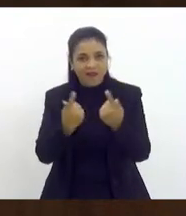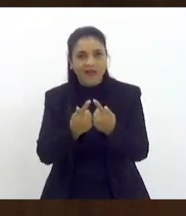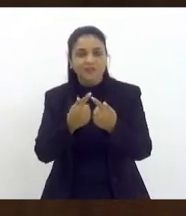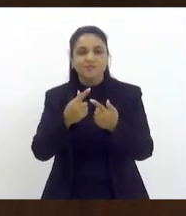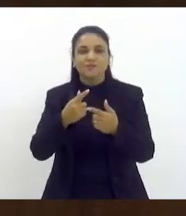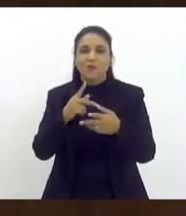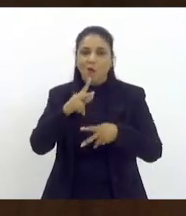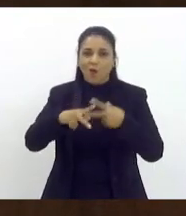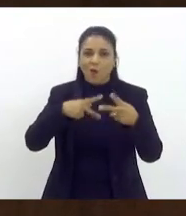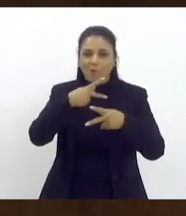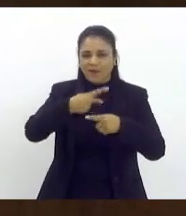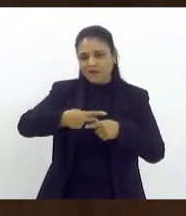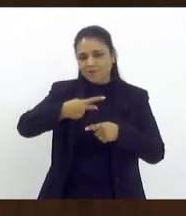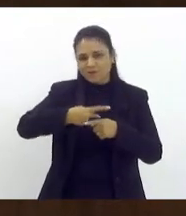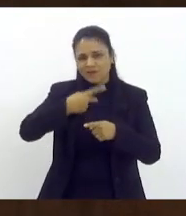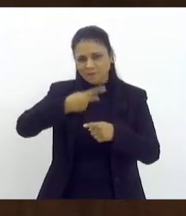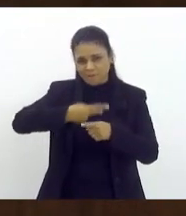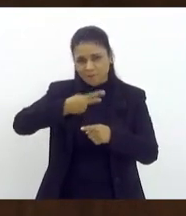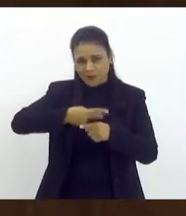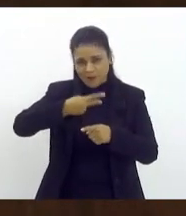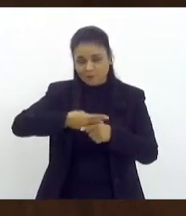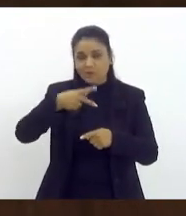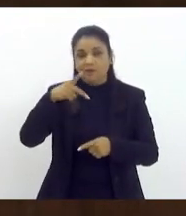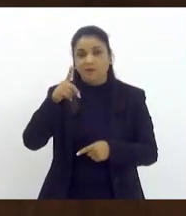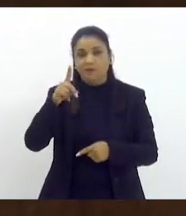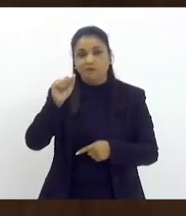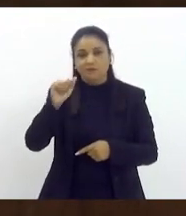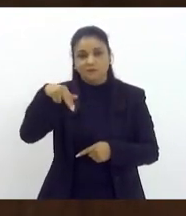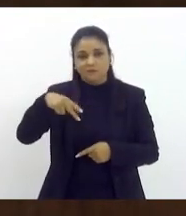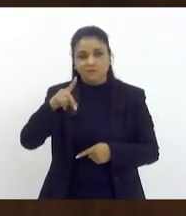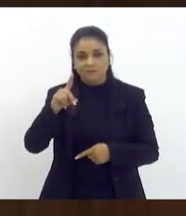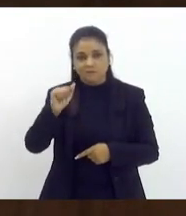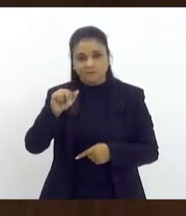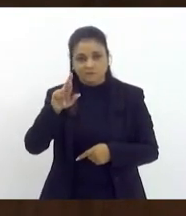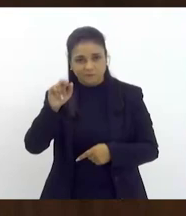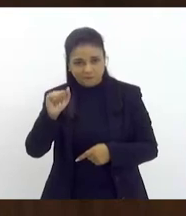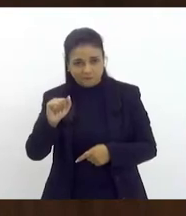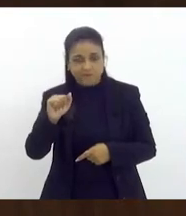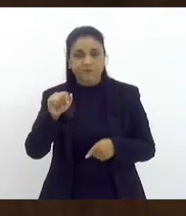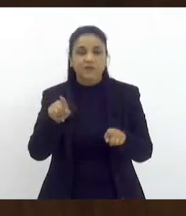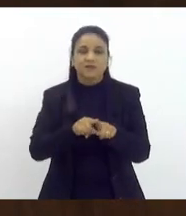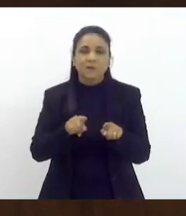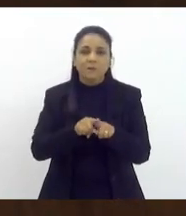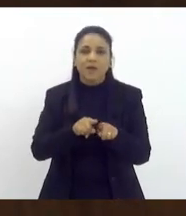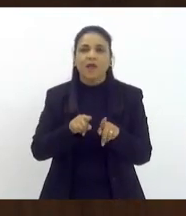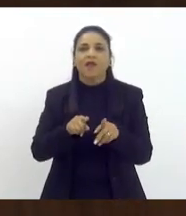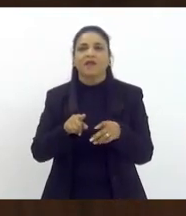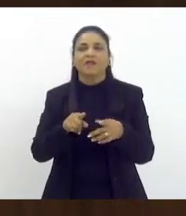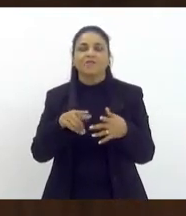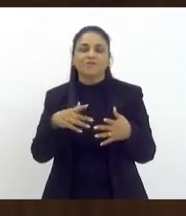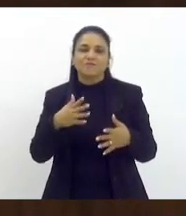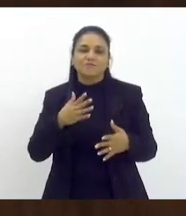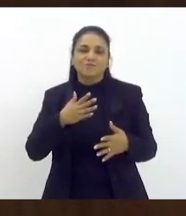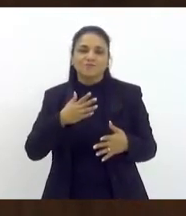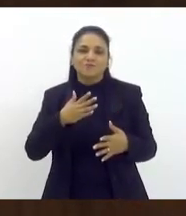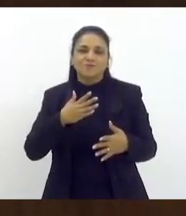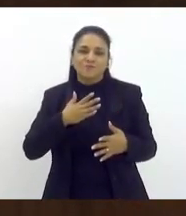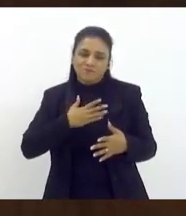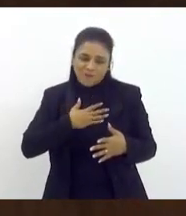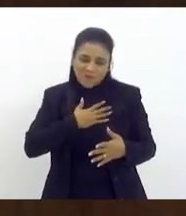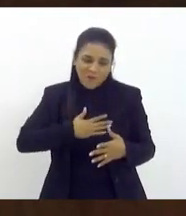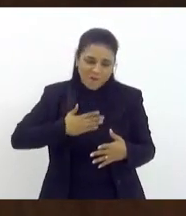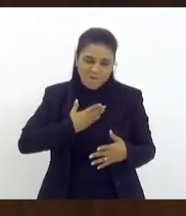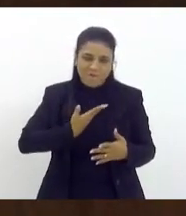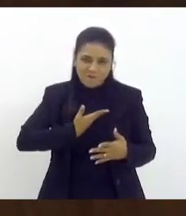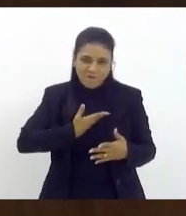Dandara e também pela comissão da criança nas instituímos o prêmio Tiana Santos Segue o nosso querido munir neto também